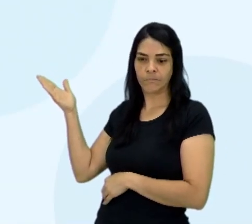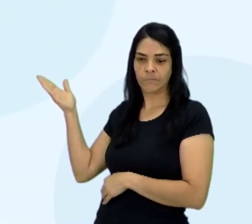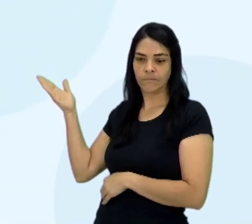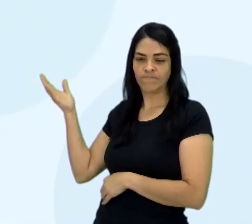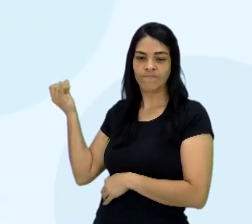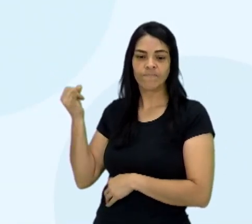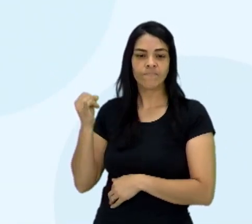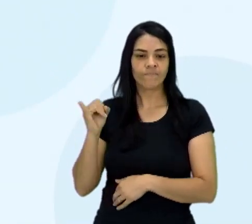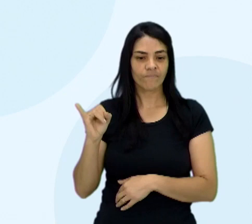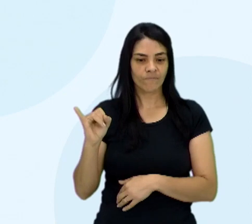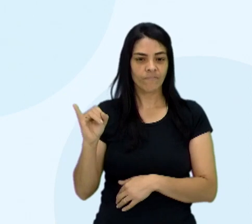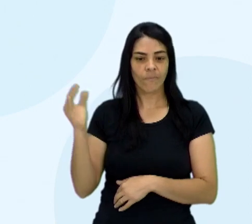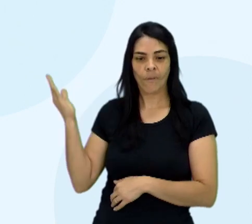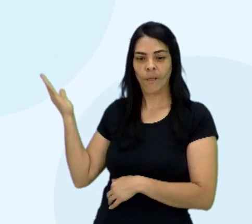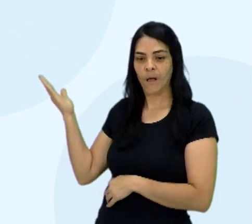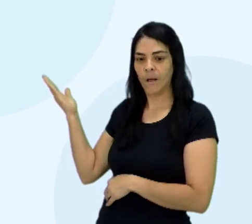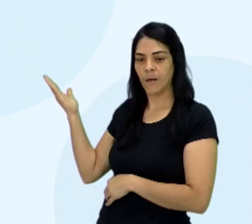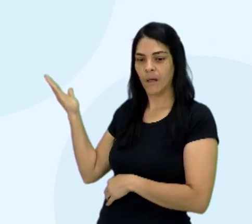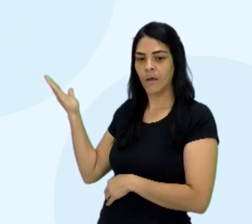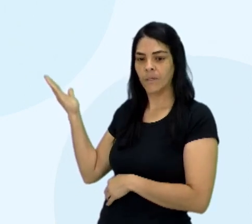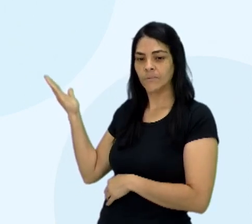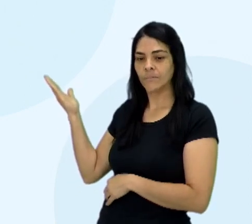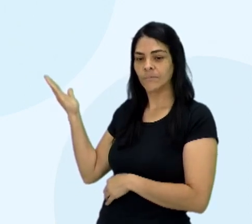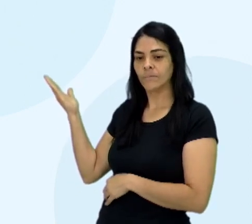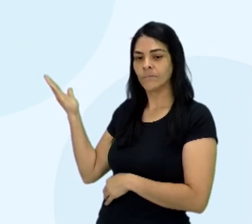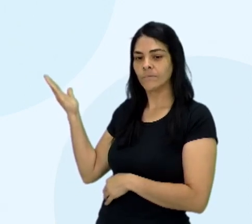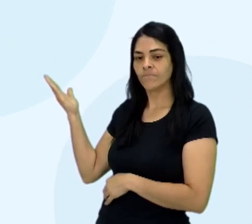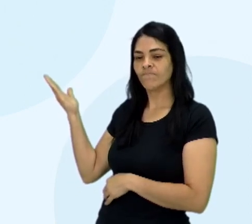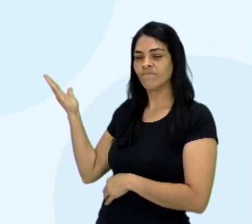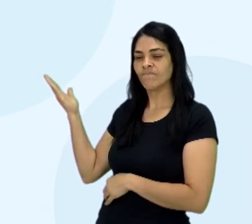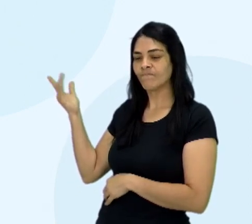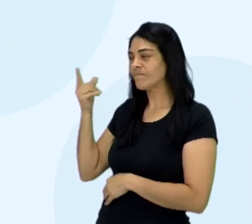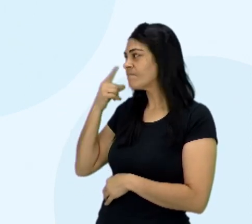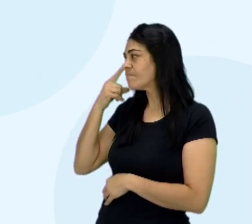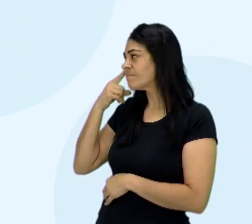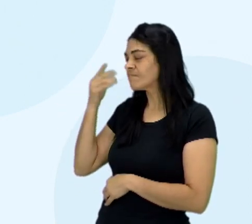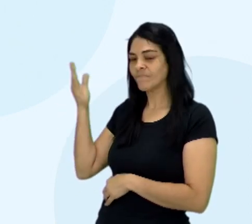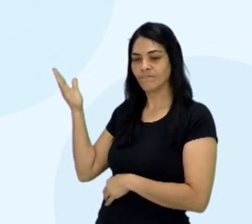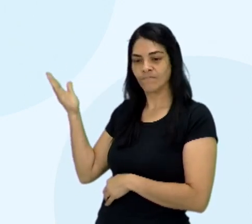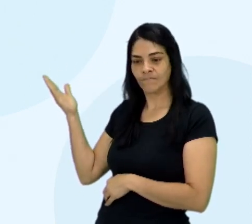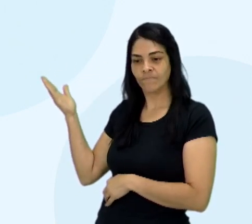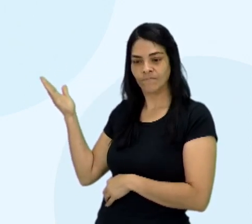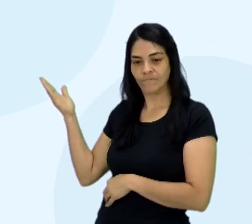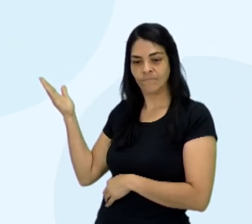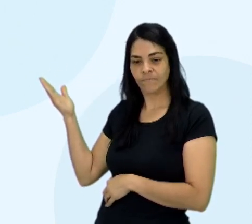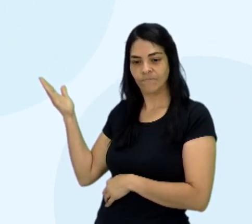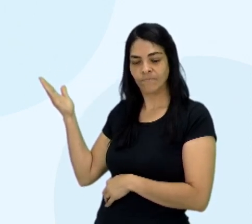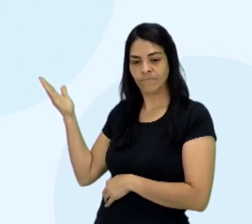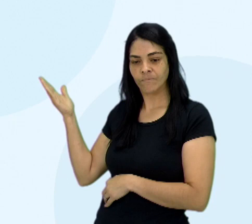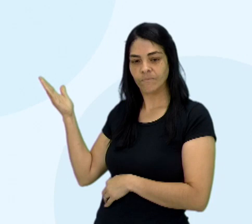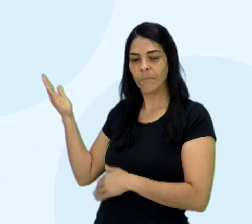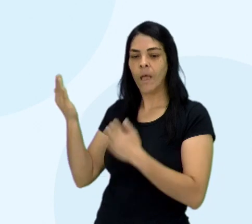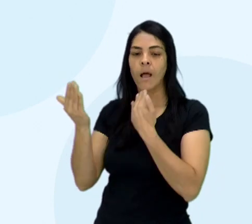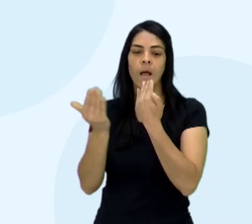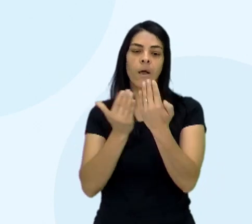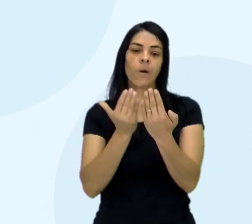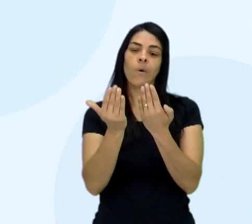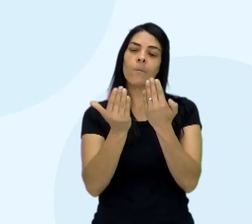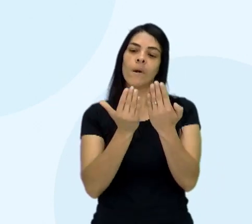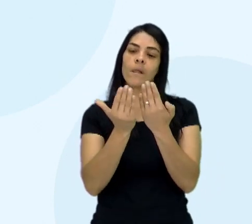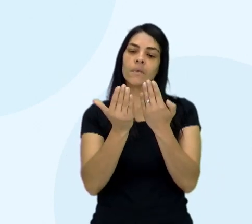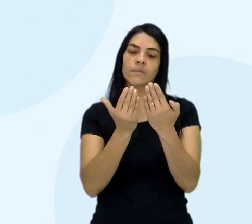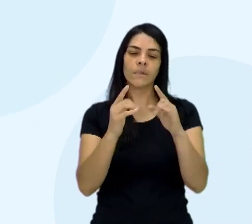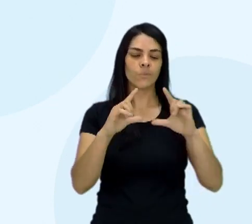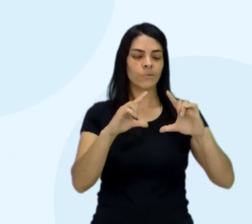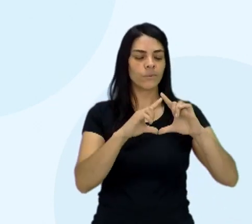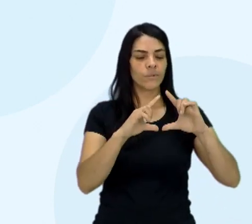fechar essa figura aqui, ó, né, da pirâmide com a altura, também é um triângulo. Então, ele fez comparações de triângulo. E por